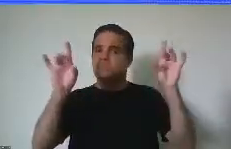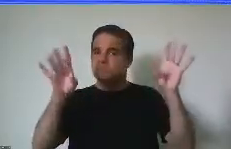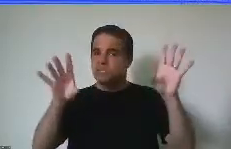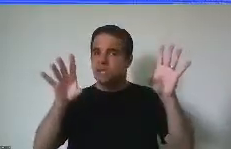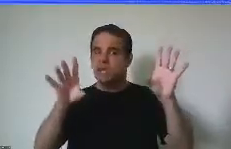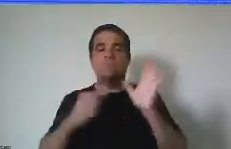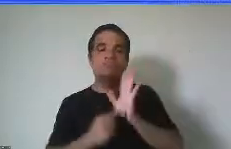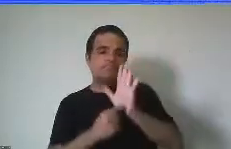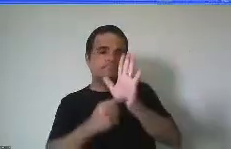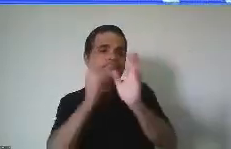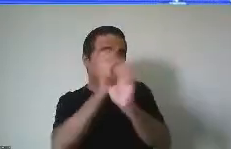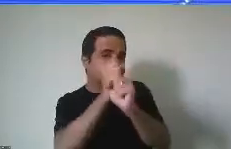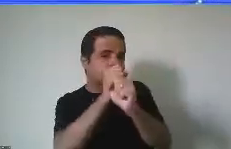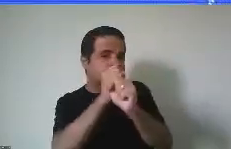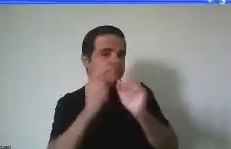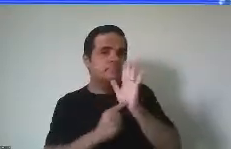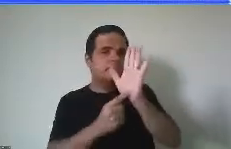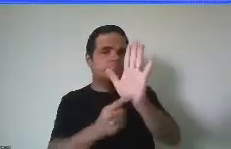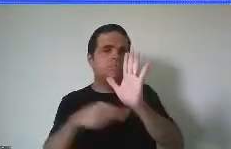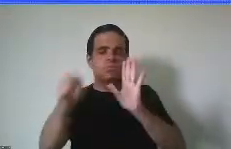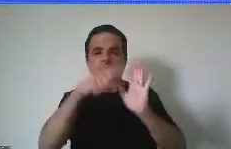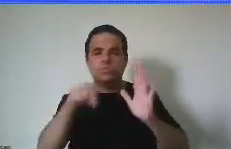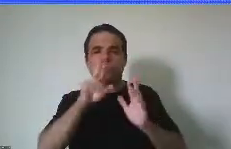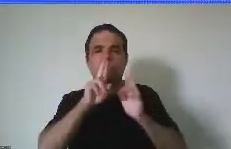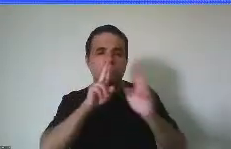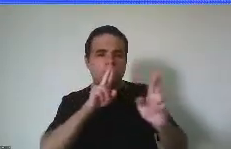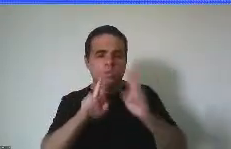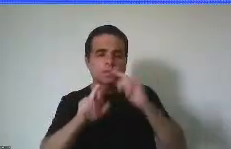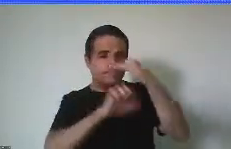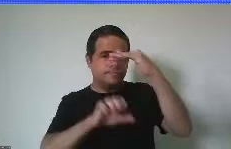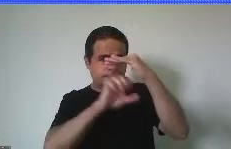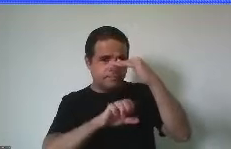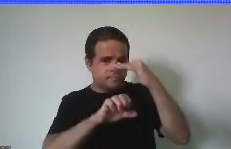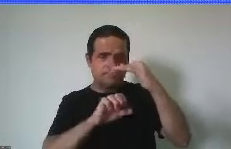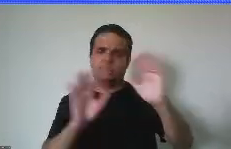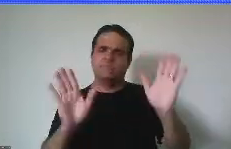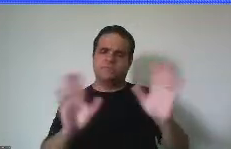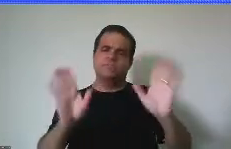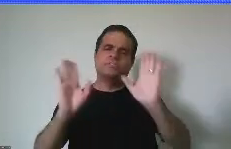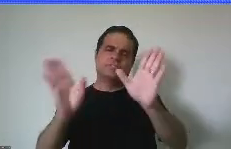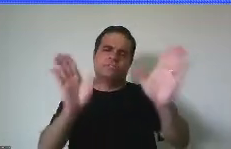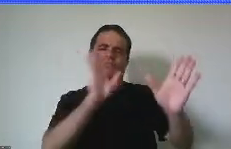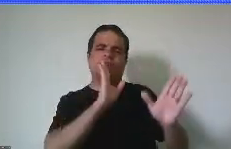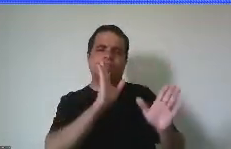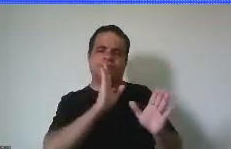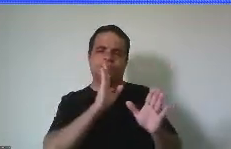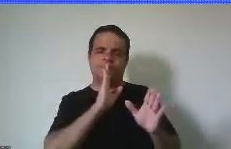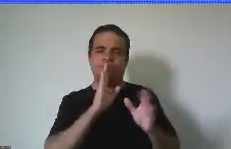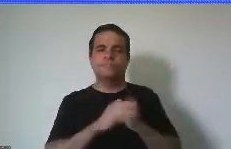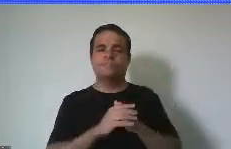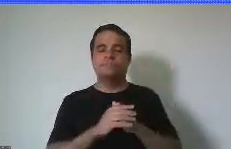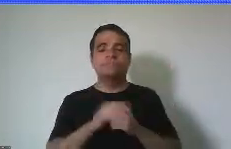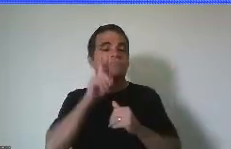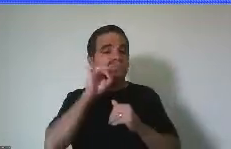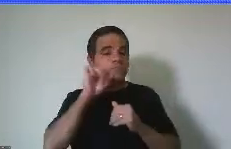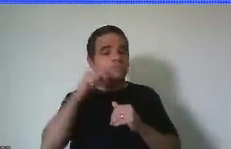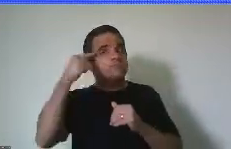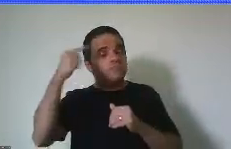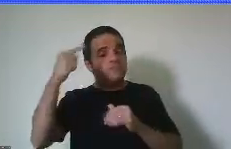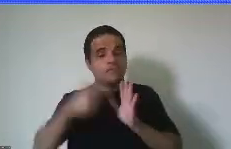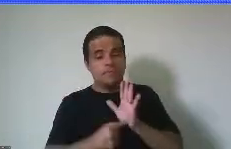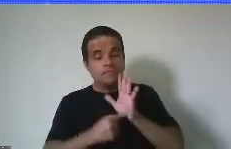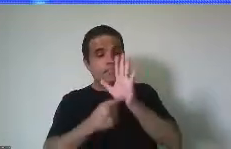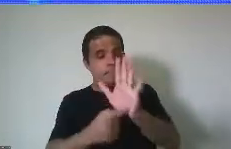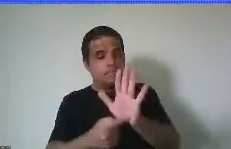contas é um dia que nós vamos apresentar para vocês não os resultados da companhia porque vocês já os conhecem eles são públicos mas é o dia que a gente vai apresentar para vocês